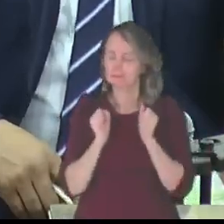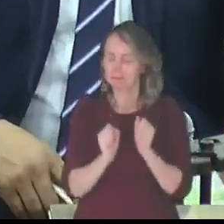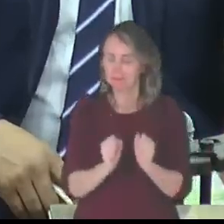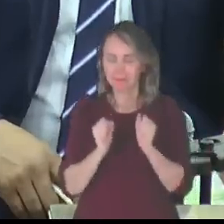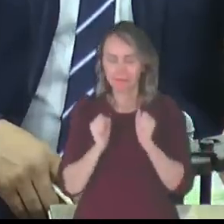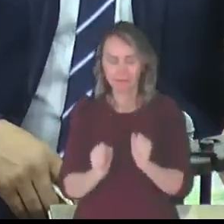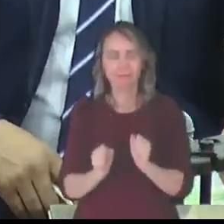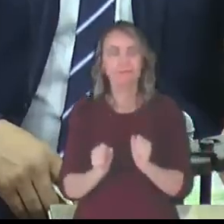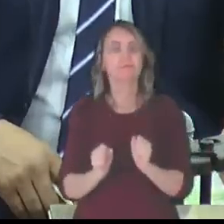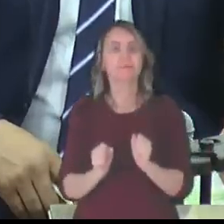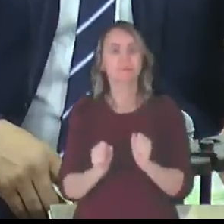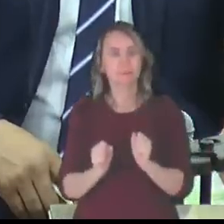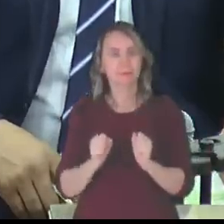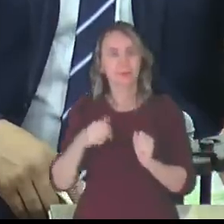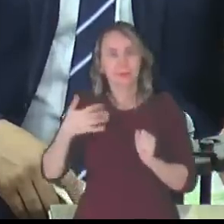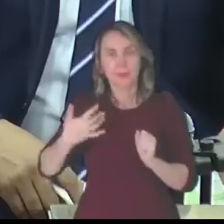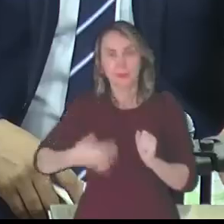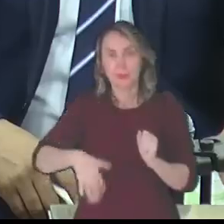efeito